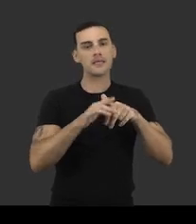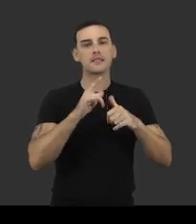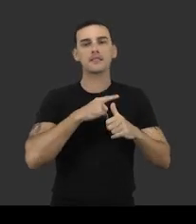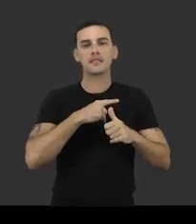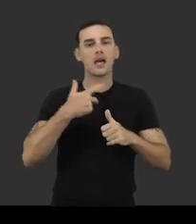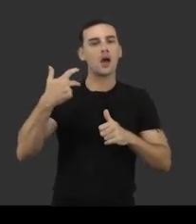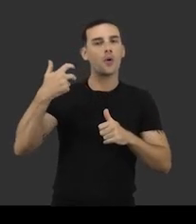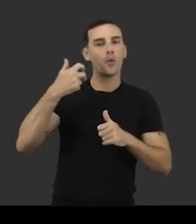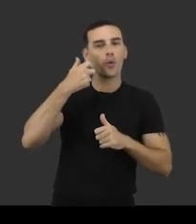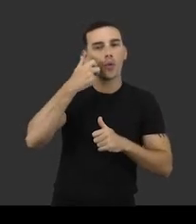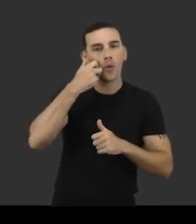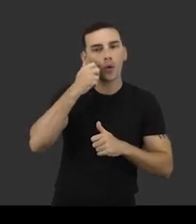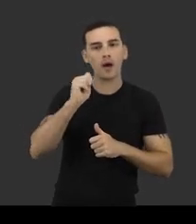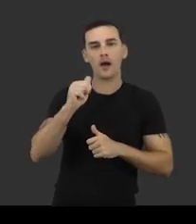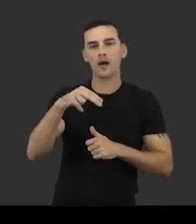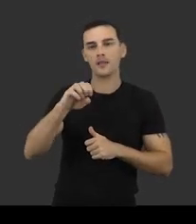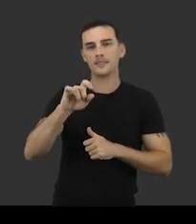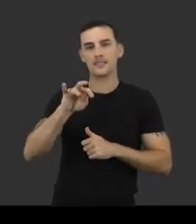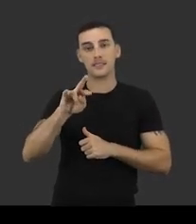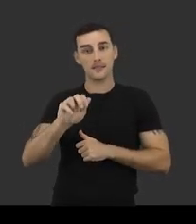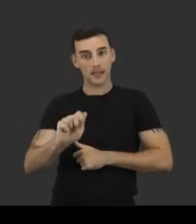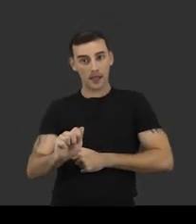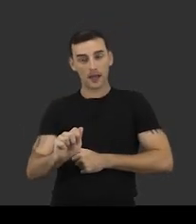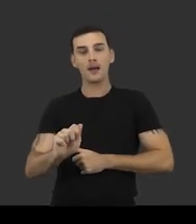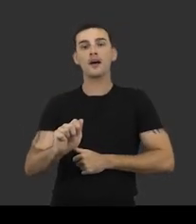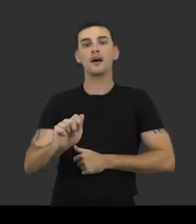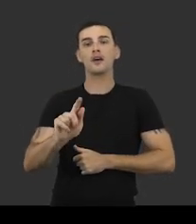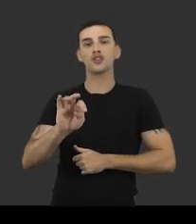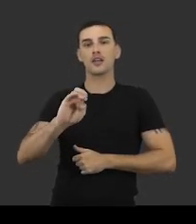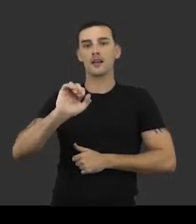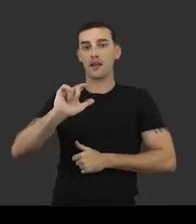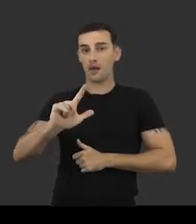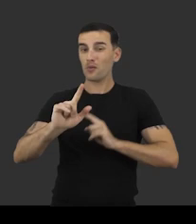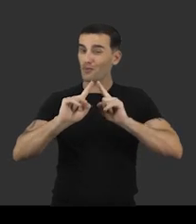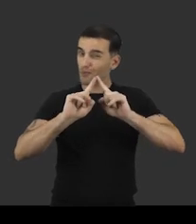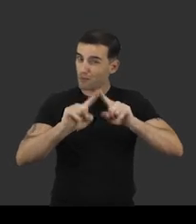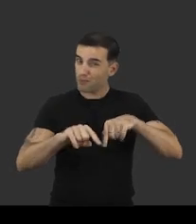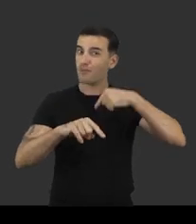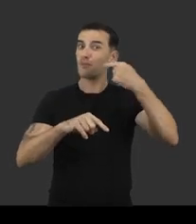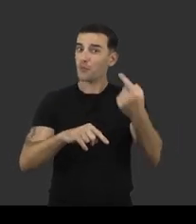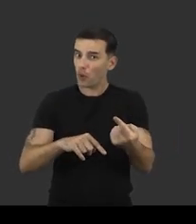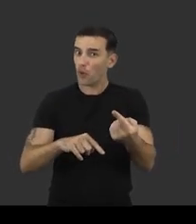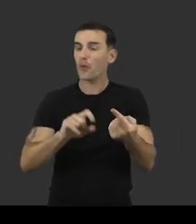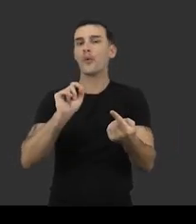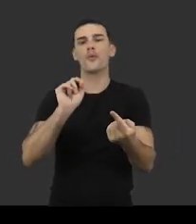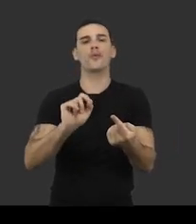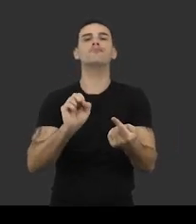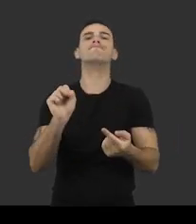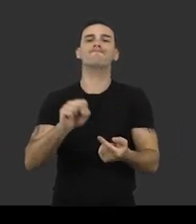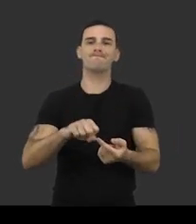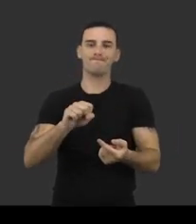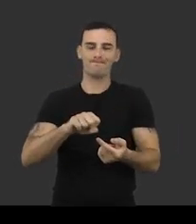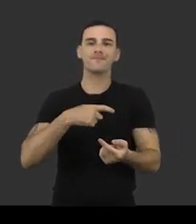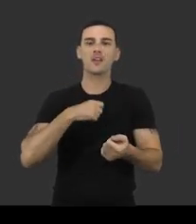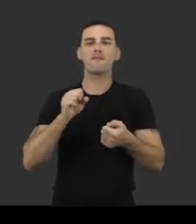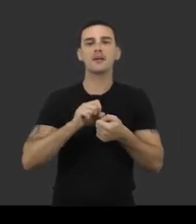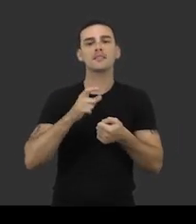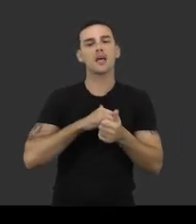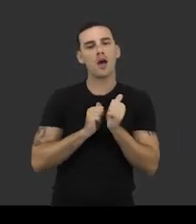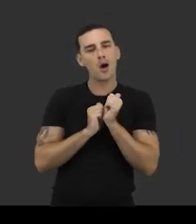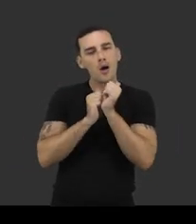ou anestesia geral, e aí depois é imprescindível que eu faça